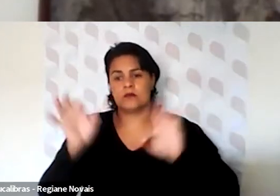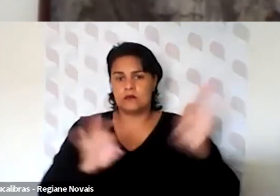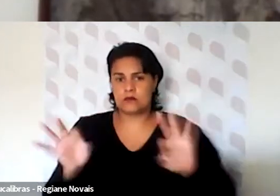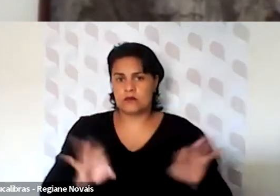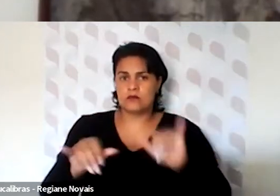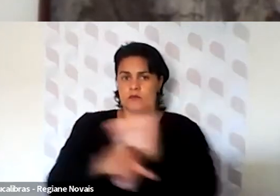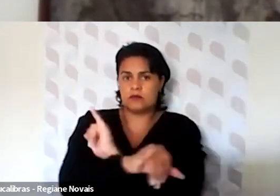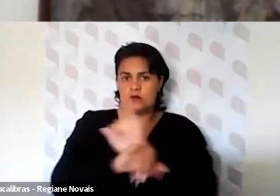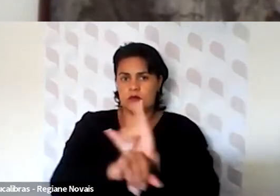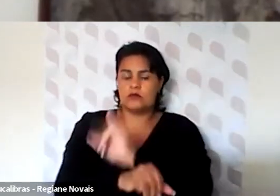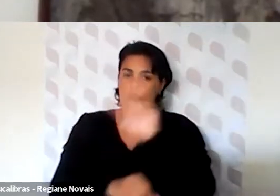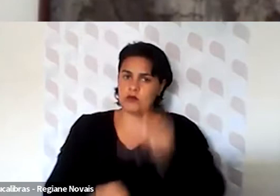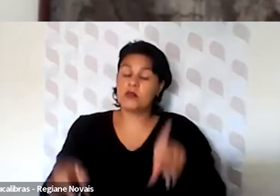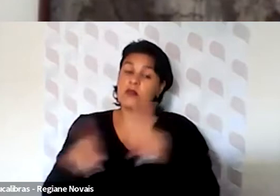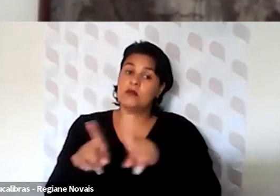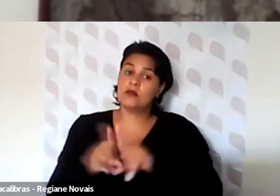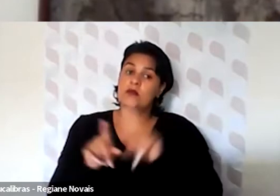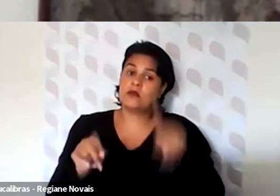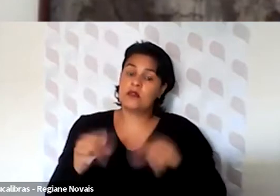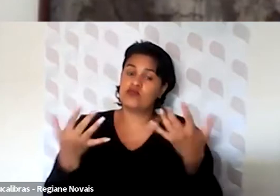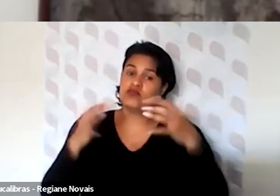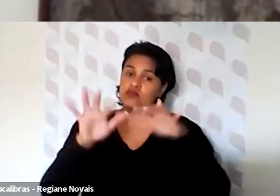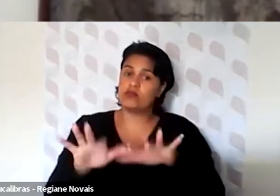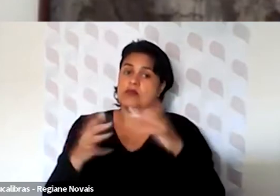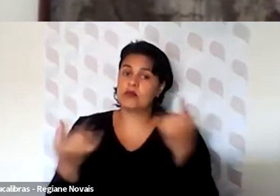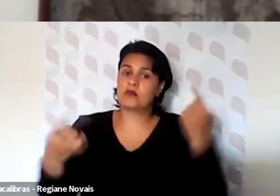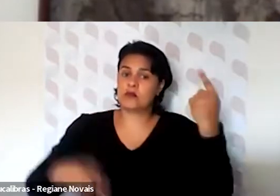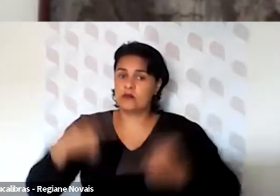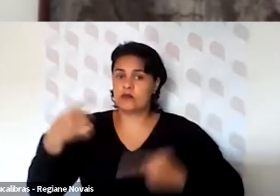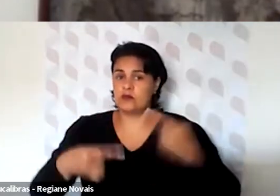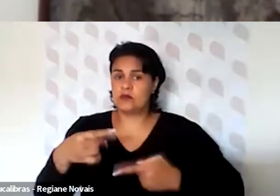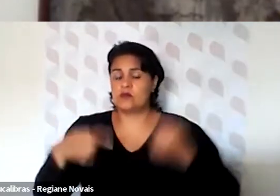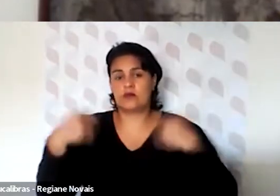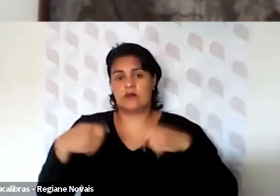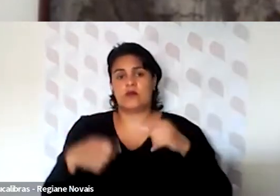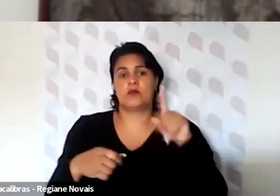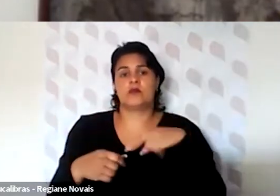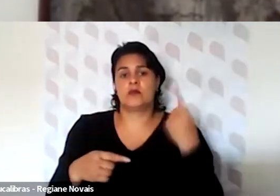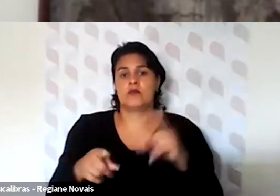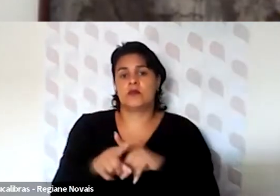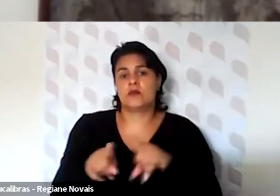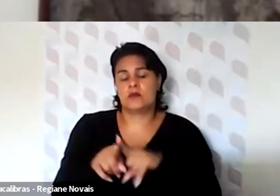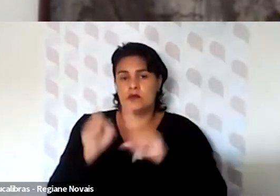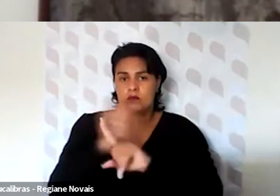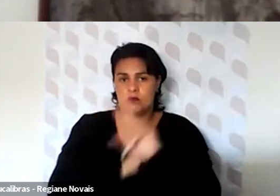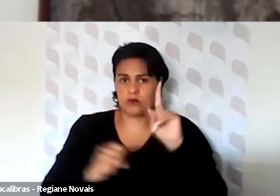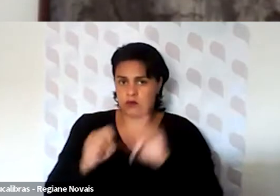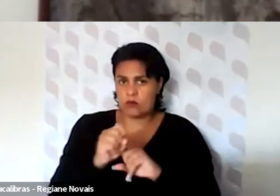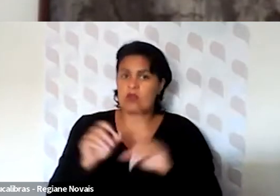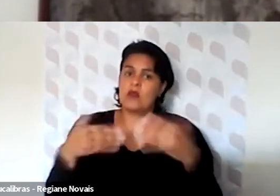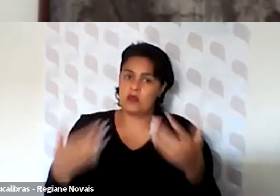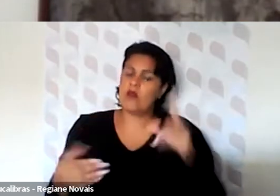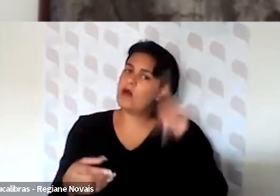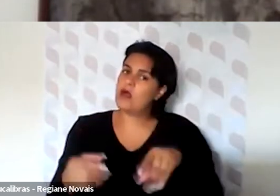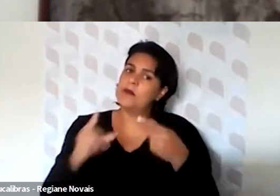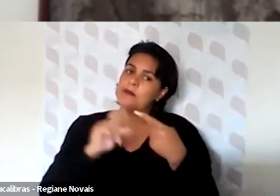uma perspectiva de resultados e de inclusão política e social de que nós estamos falando aqui. Então, o primeiro aspecto é esse. Eu